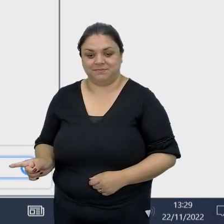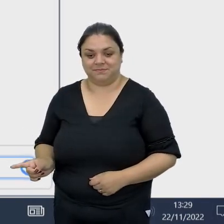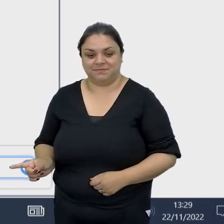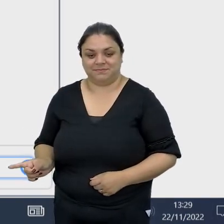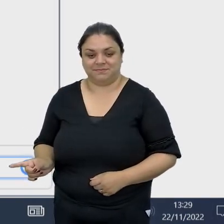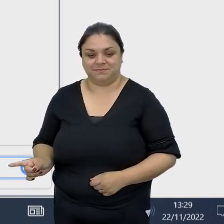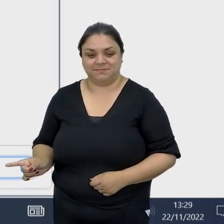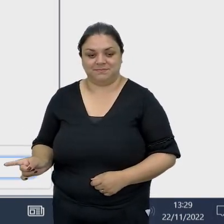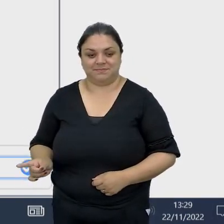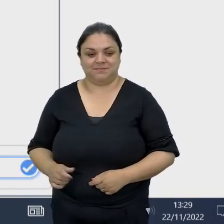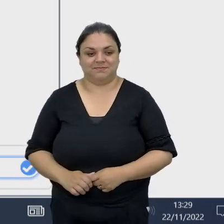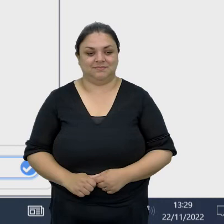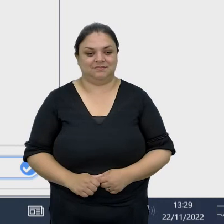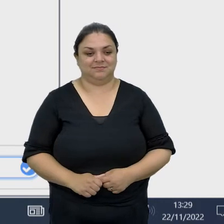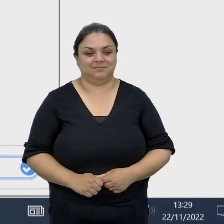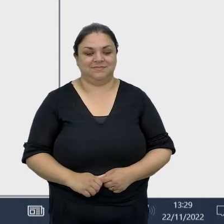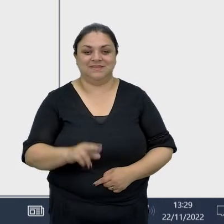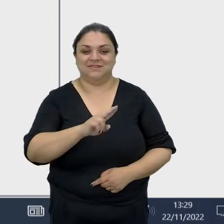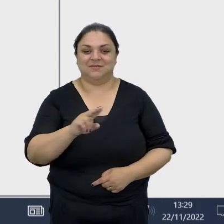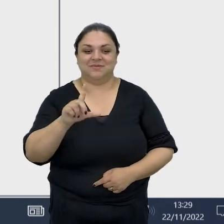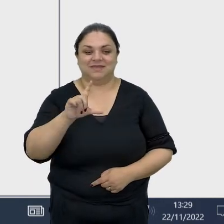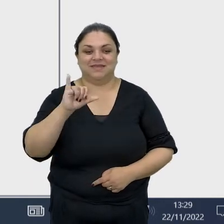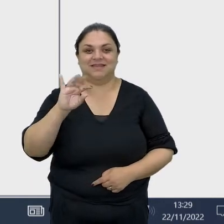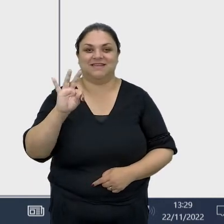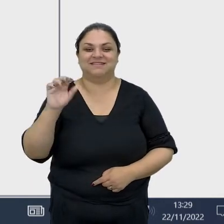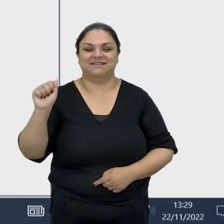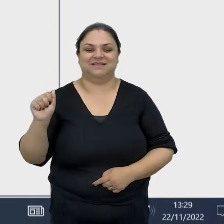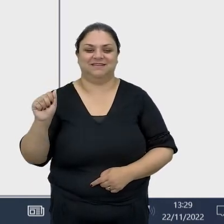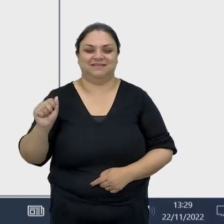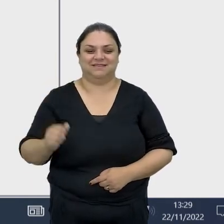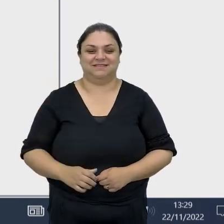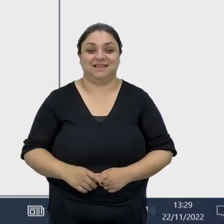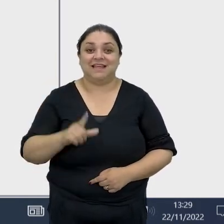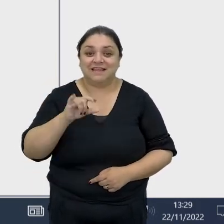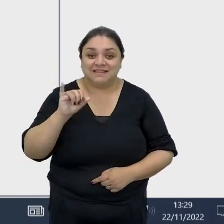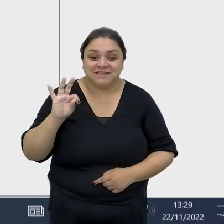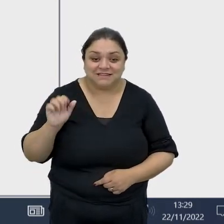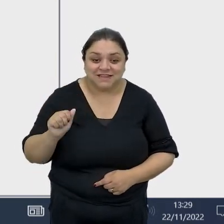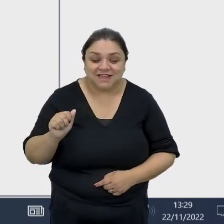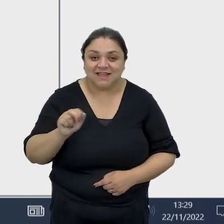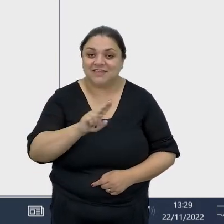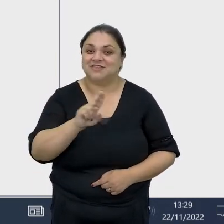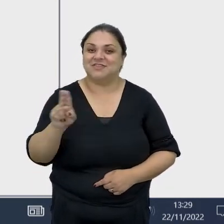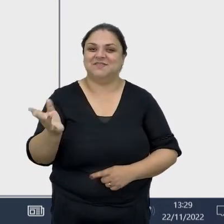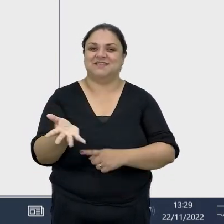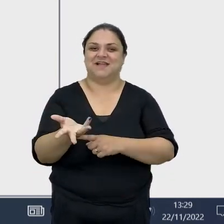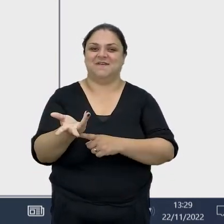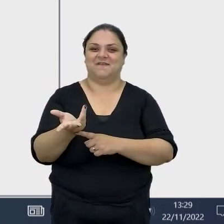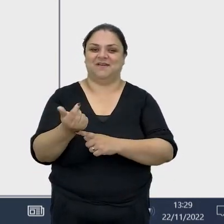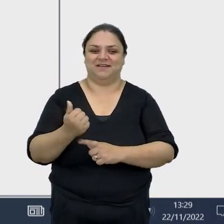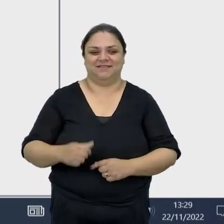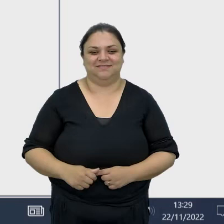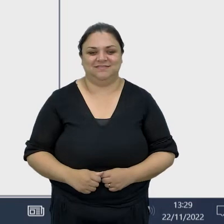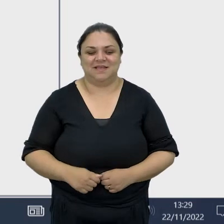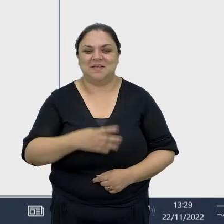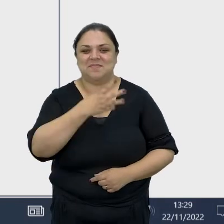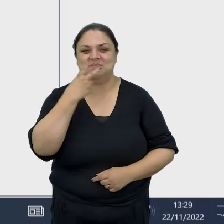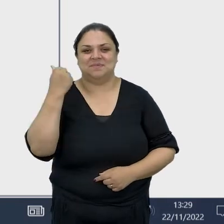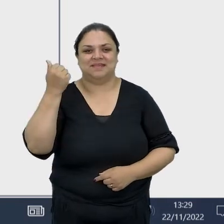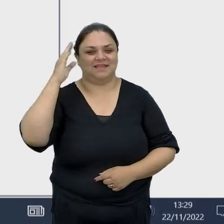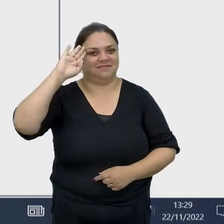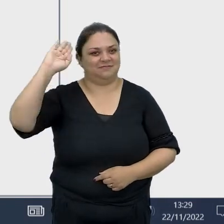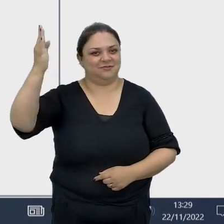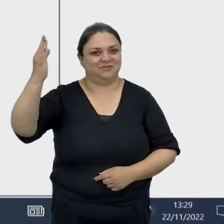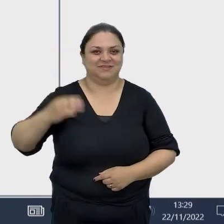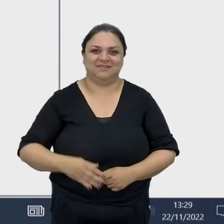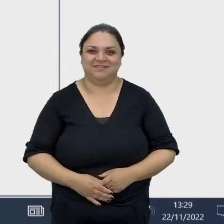digita. Meu nome é Lita. Tá, aí você aperta o A Lita Enter. participando da aula. Olha lá, respondendo. Lita, que nome da legal. hora. Beleza, fui.